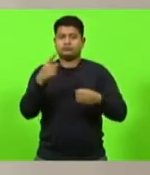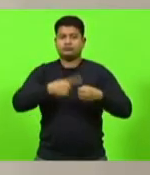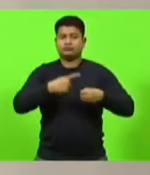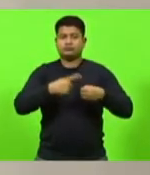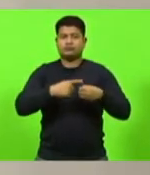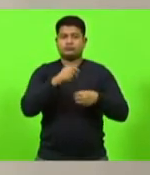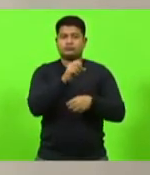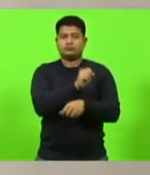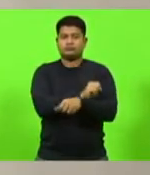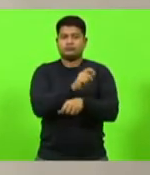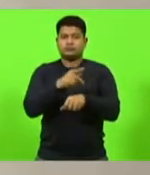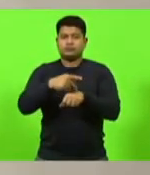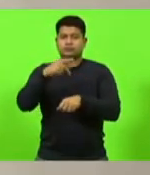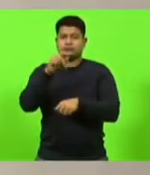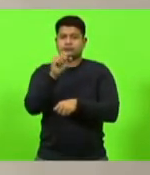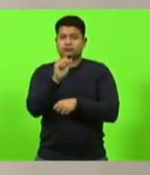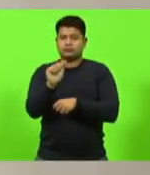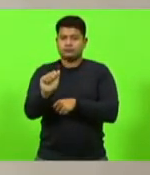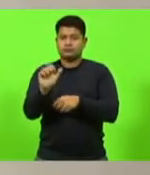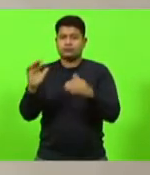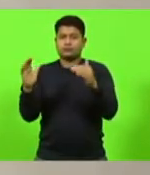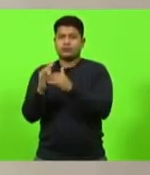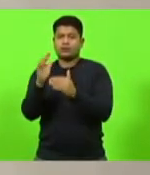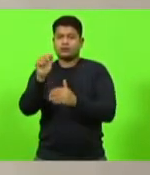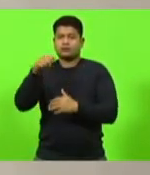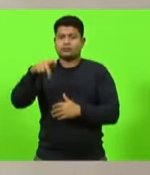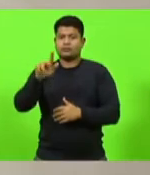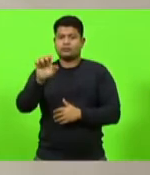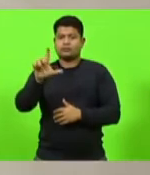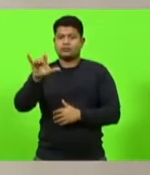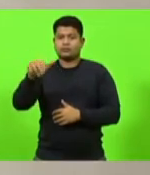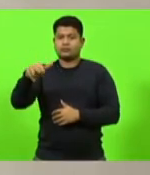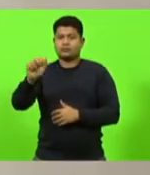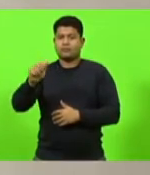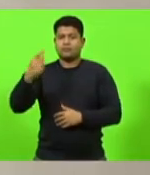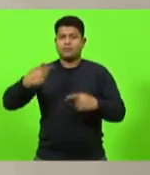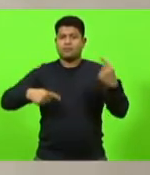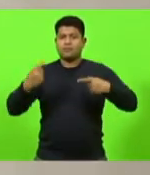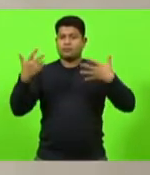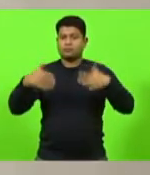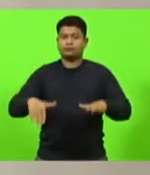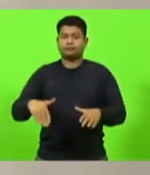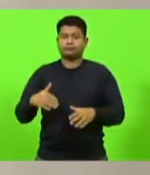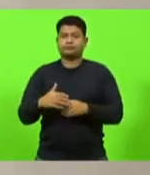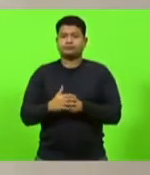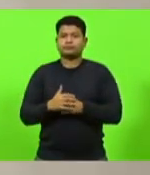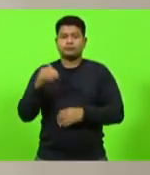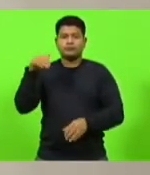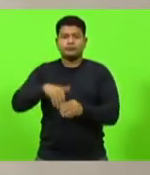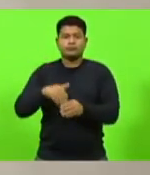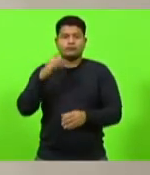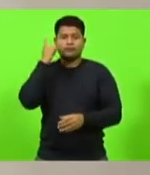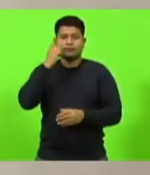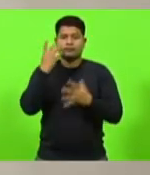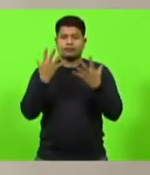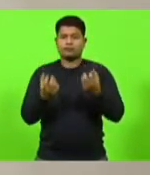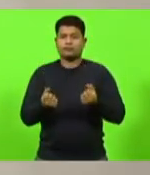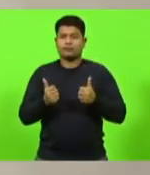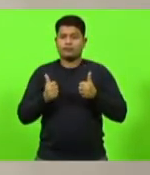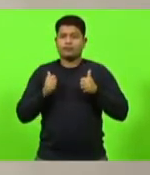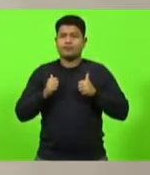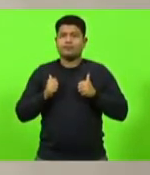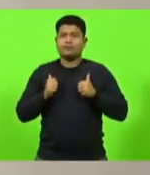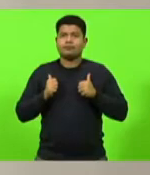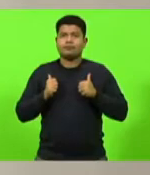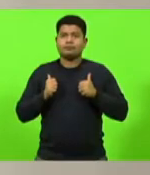Pedro de Alcântara e o município de Angelina. Em discussão. Não havendo quem queira discutir, em votação, deputados que aprovam, permaneçam